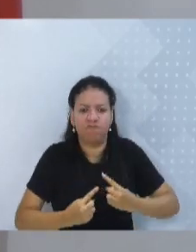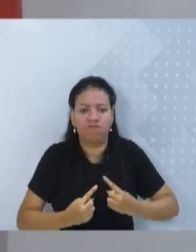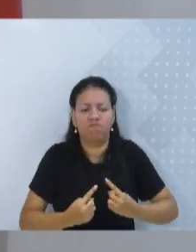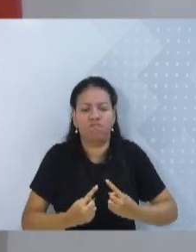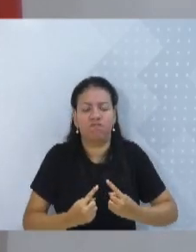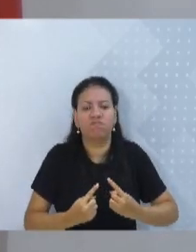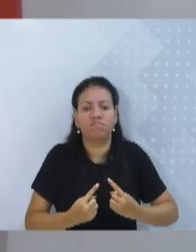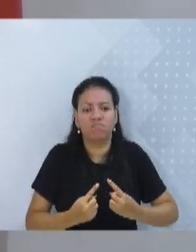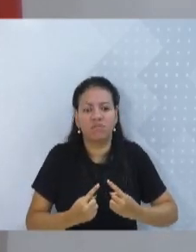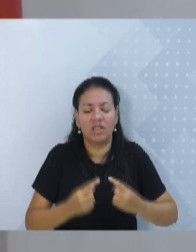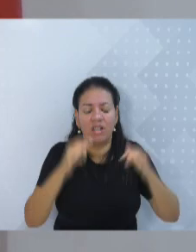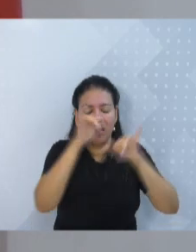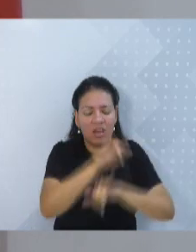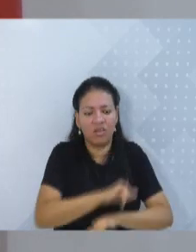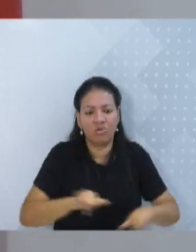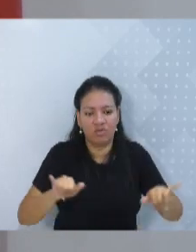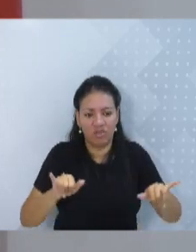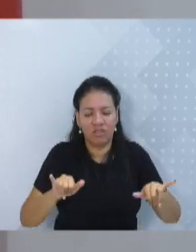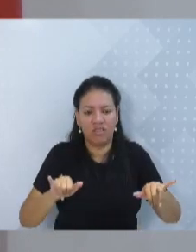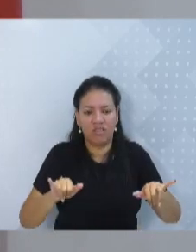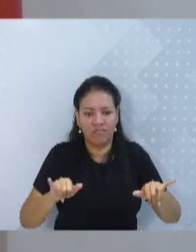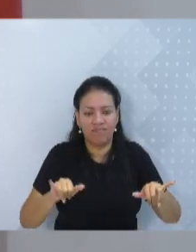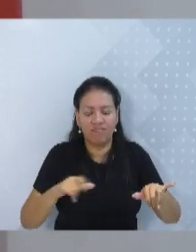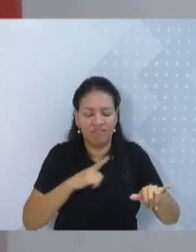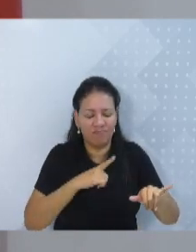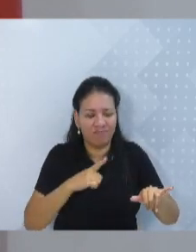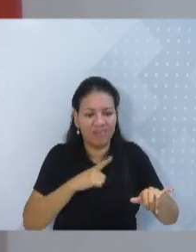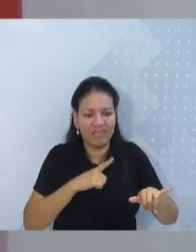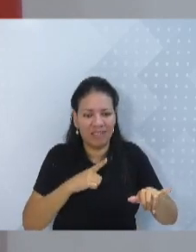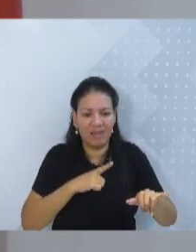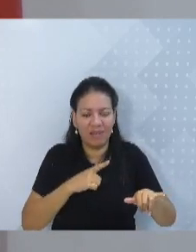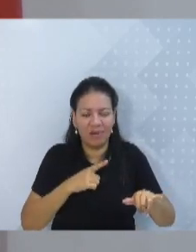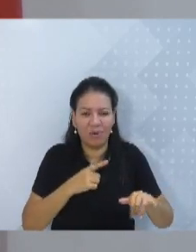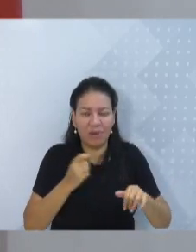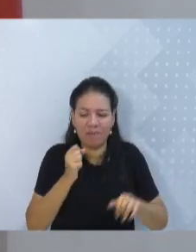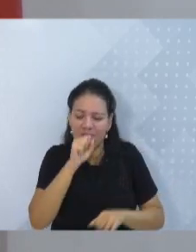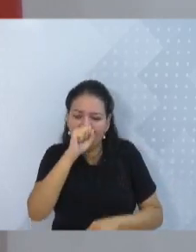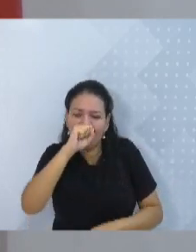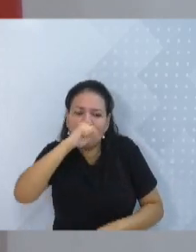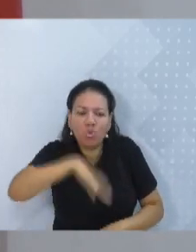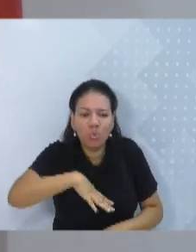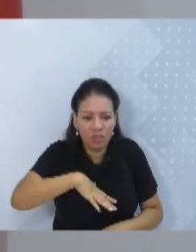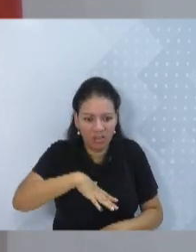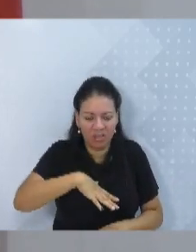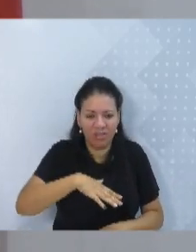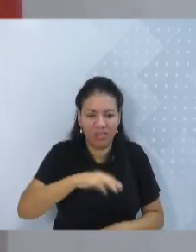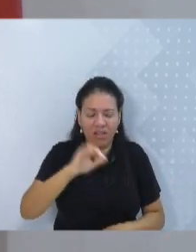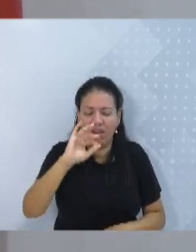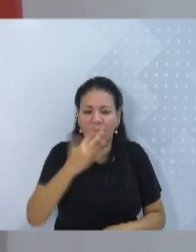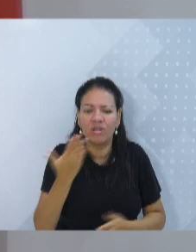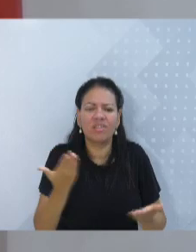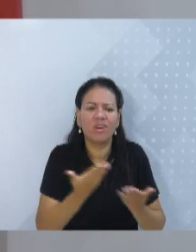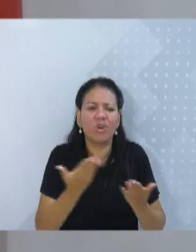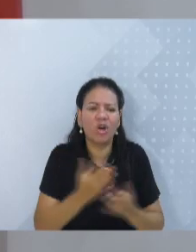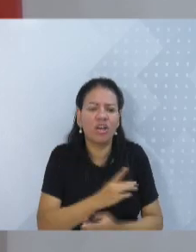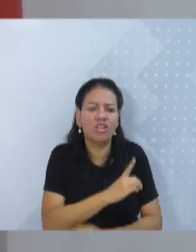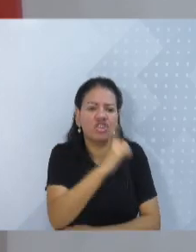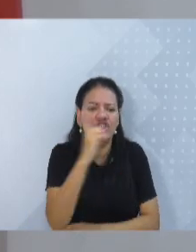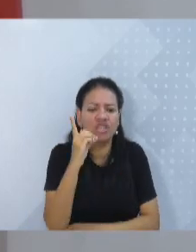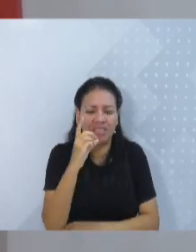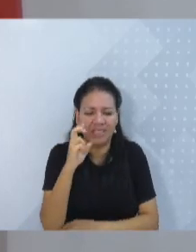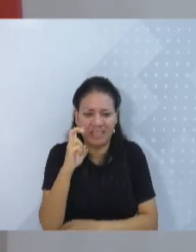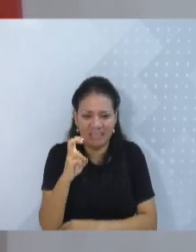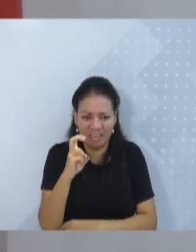ter que noticiar casos de brutalidade como aconteceu agora dia 5